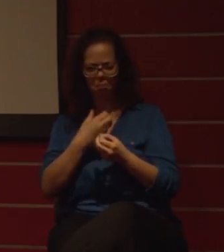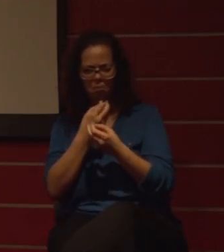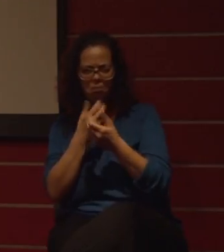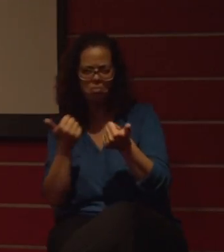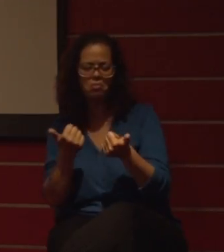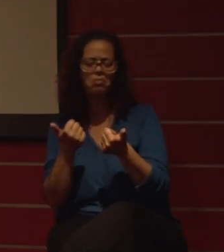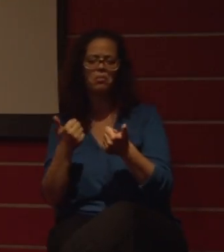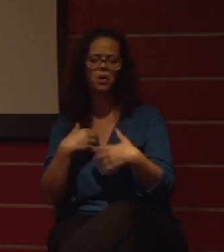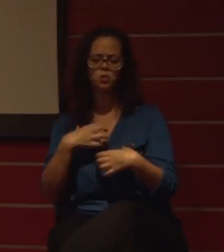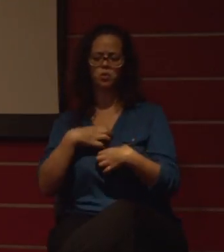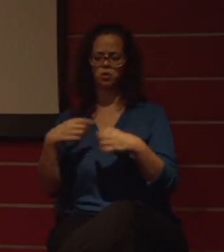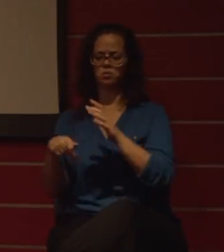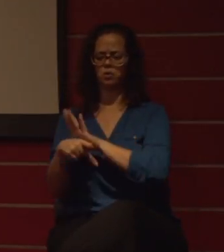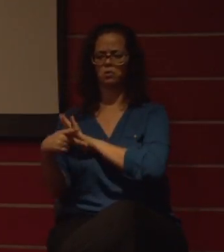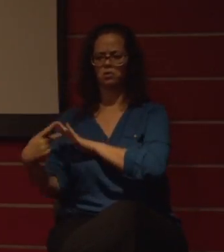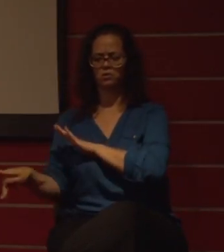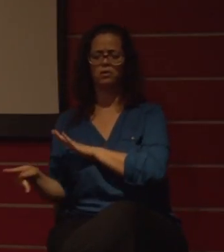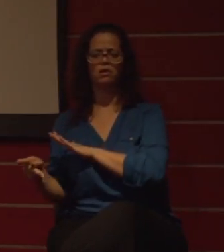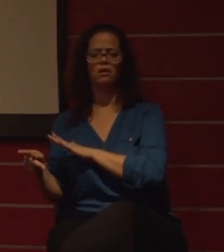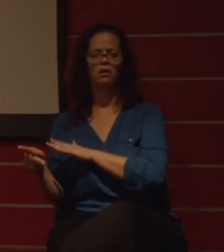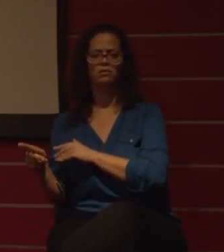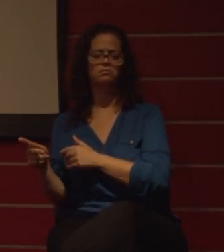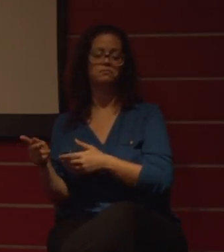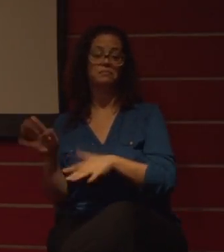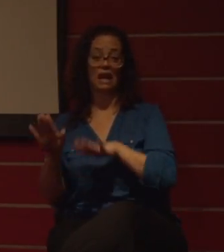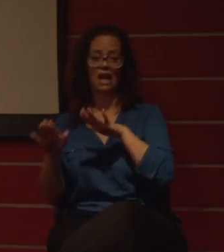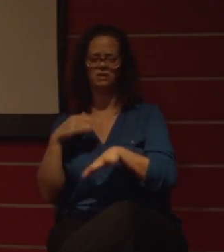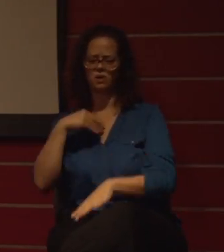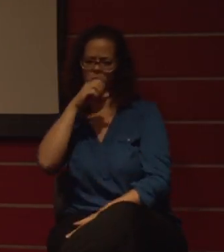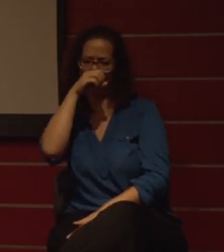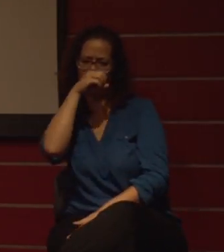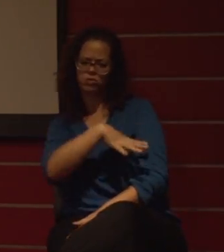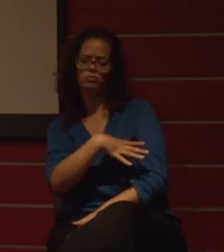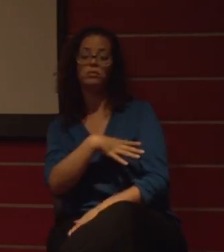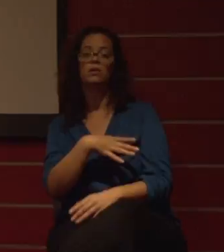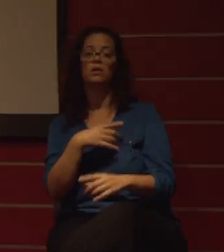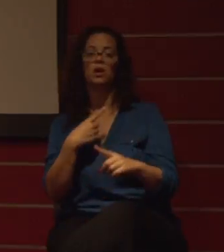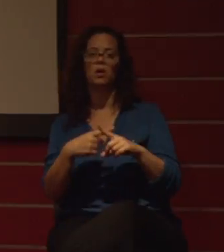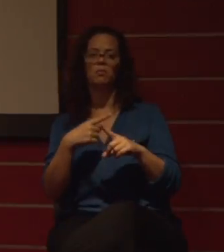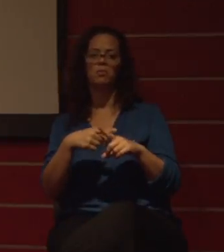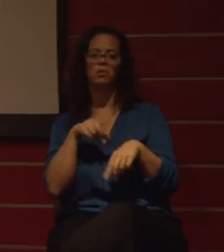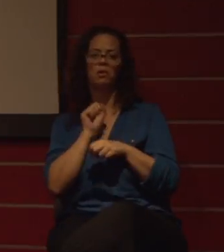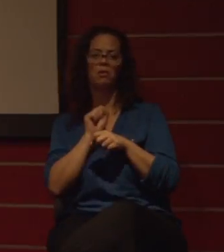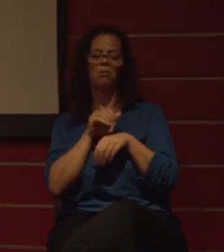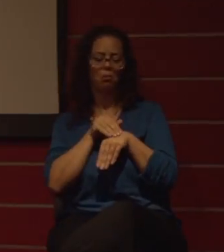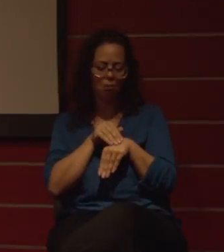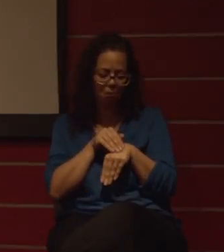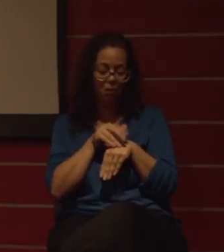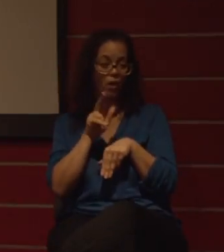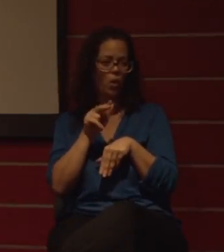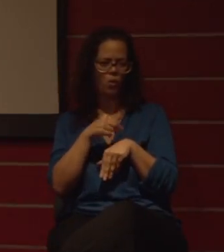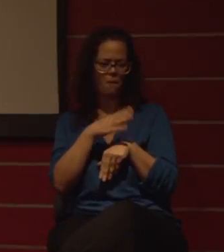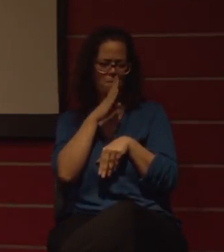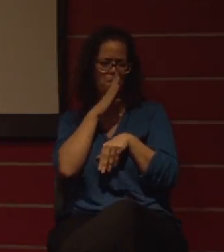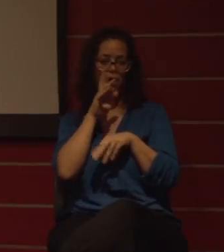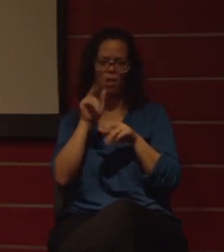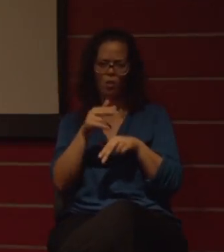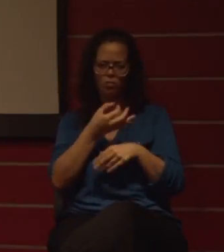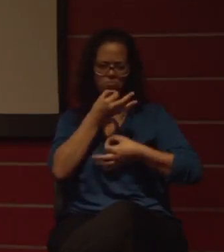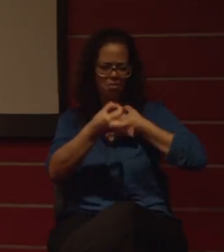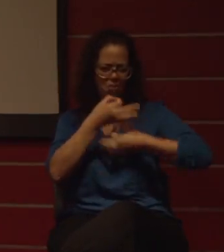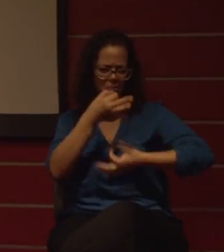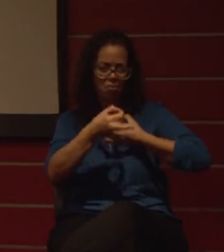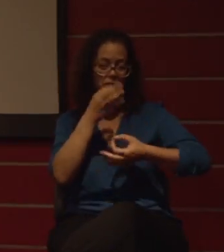né Ele é tido como extremamente até às vezes arrogante né Por não baixar a cabeça por não calar a boca né